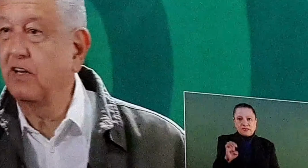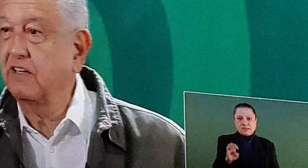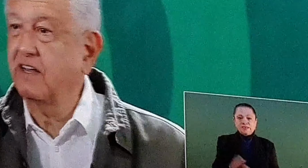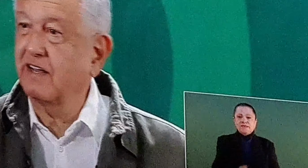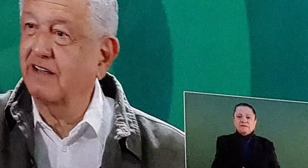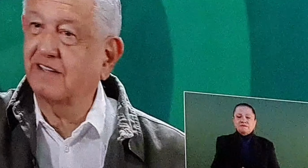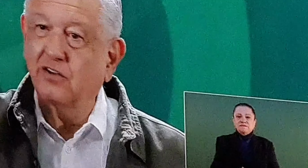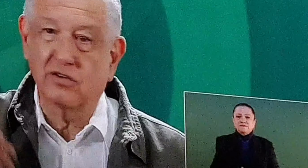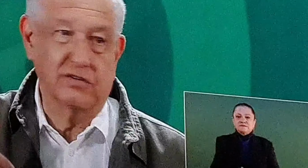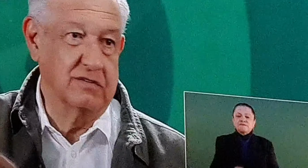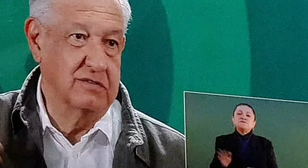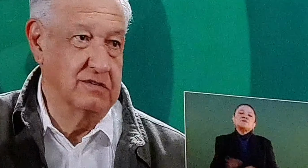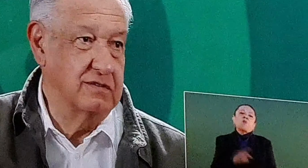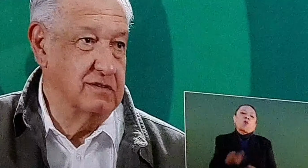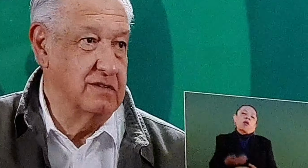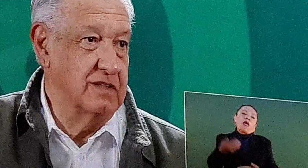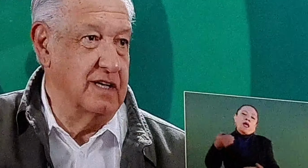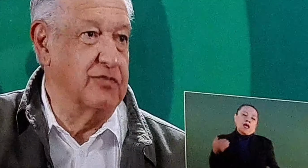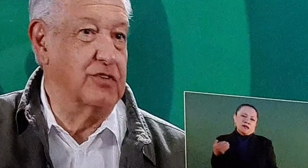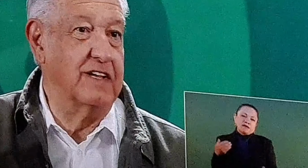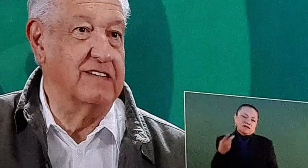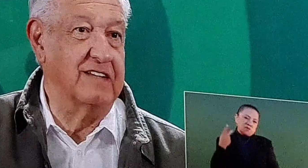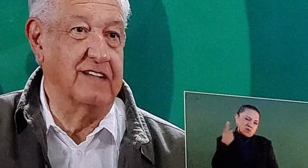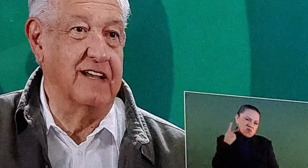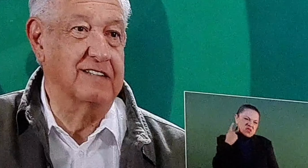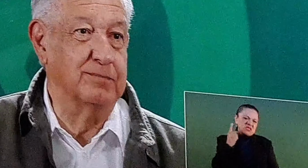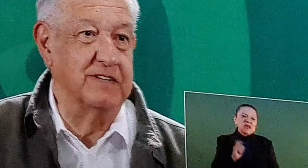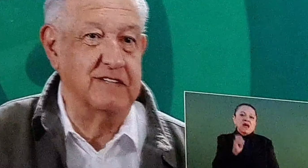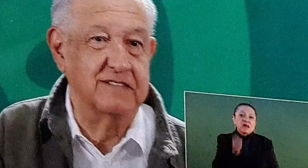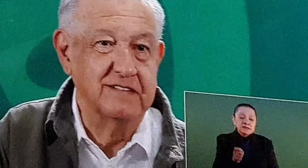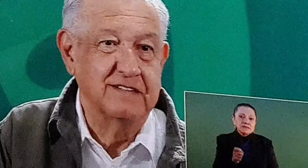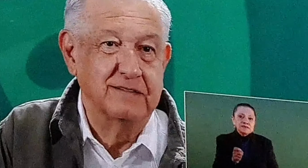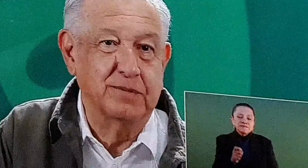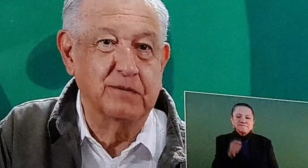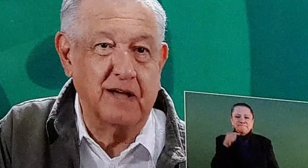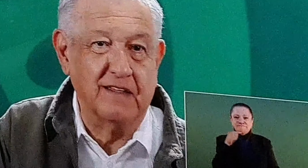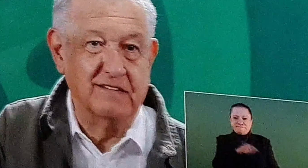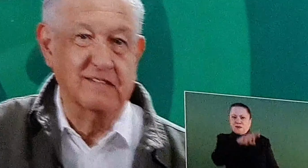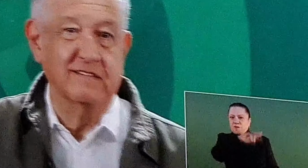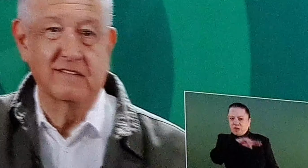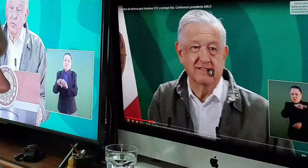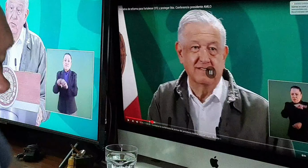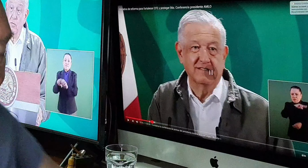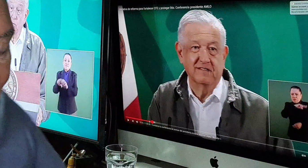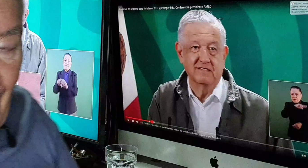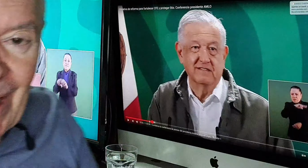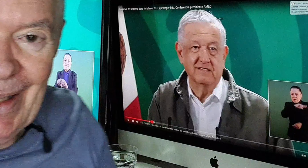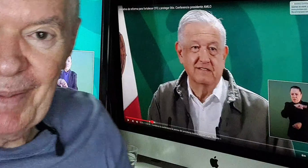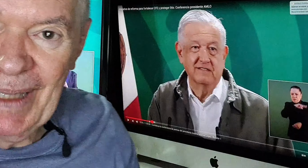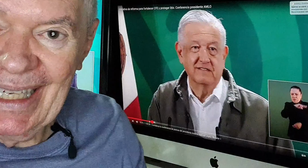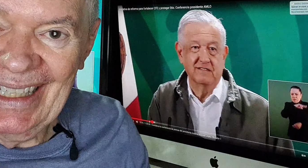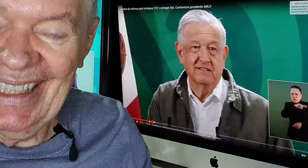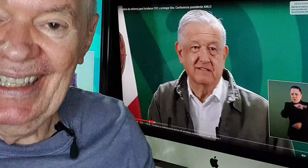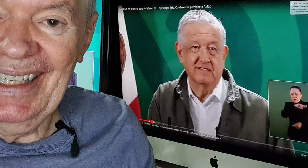Porque la política anterior era fortalecer a las empresas privadas. Então,